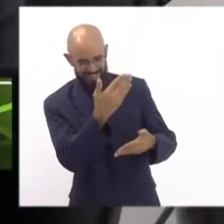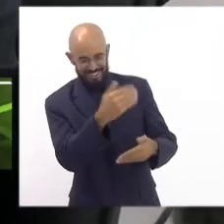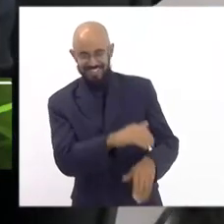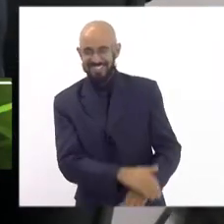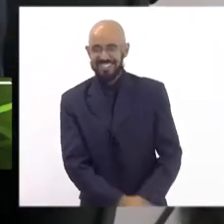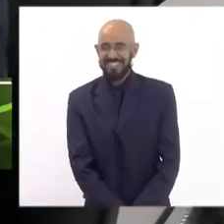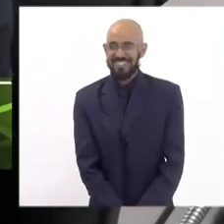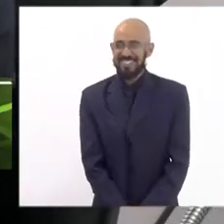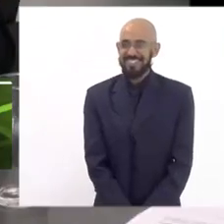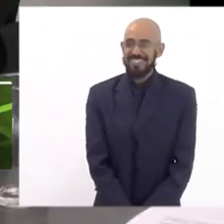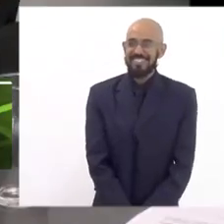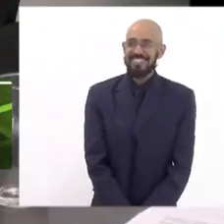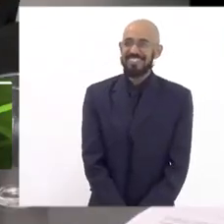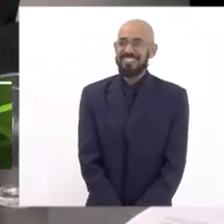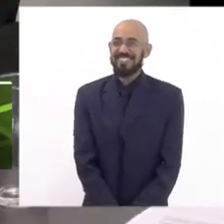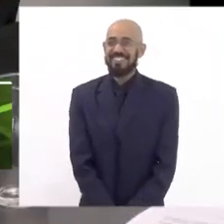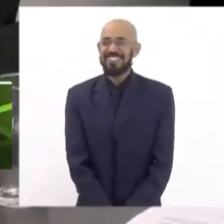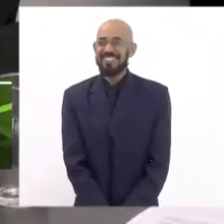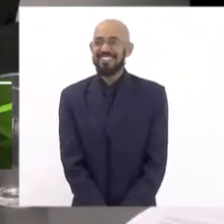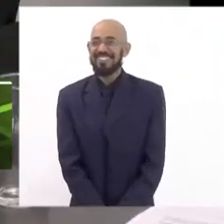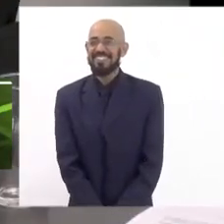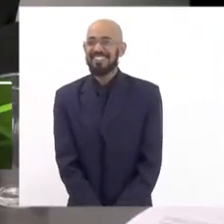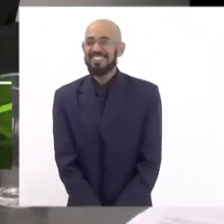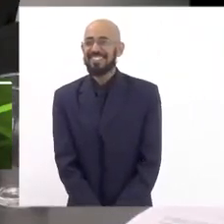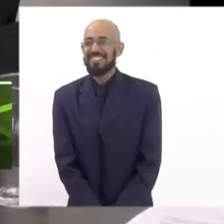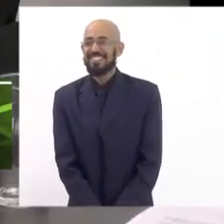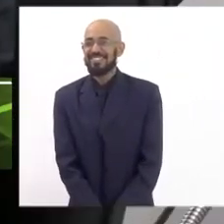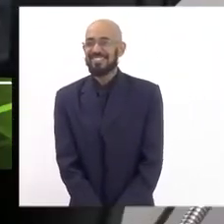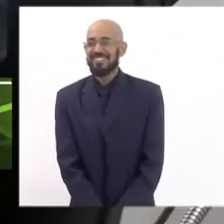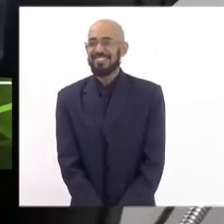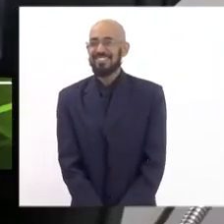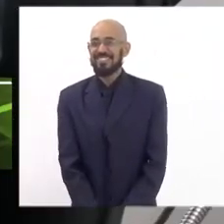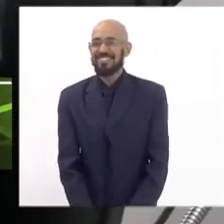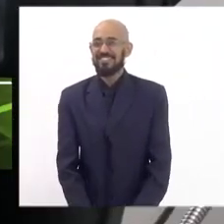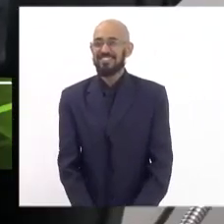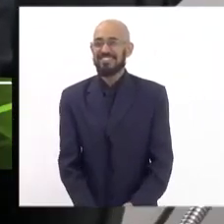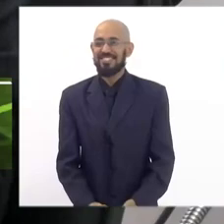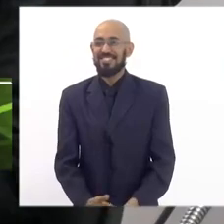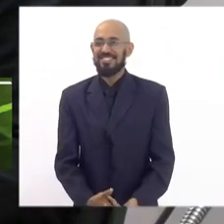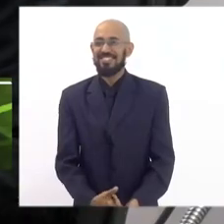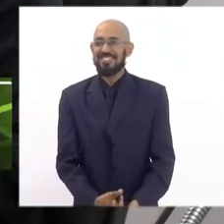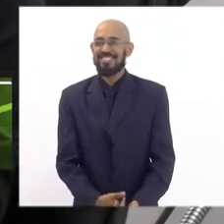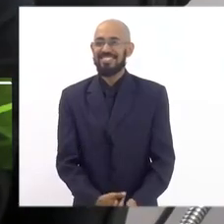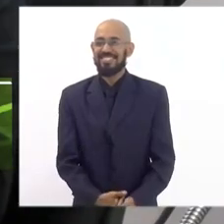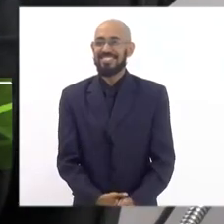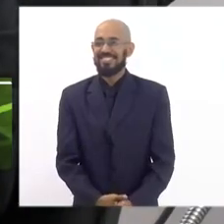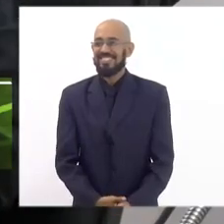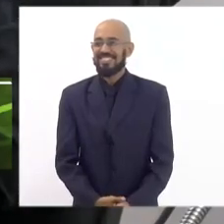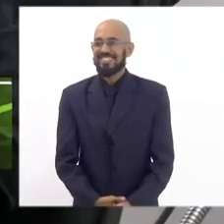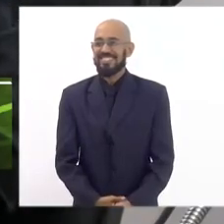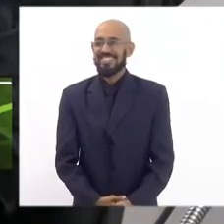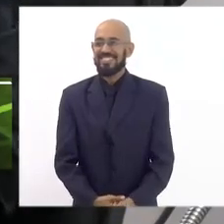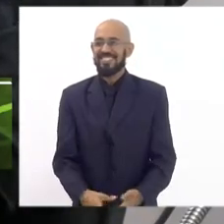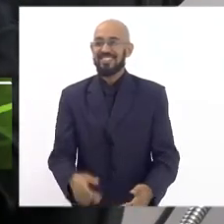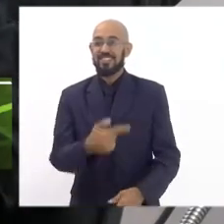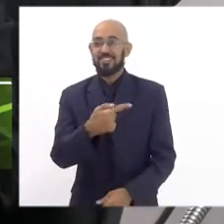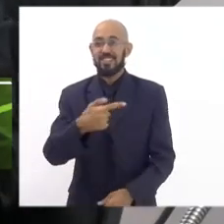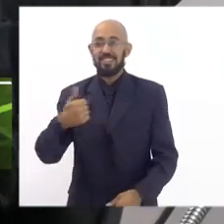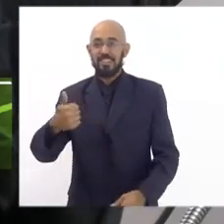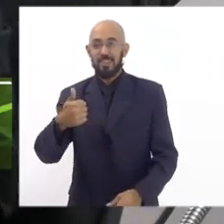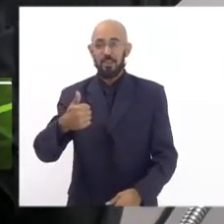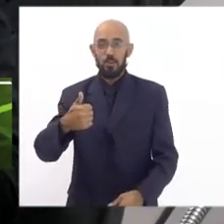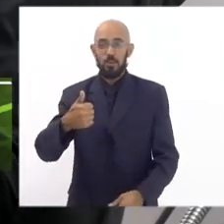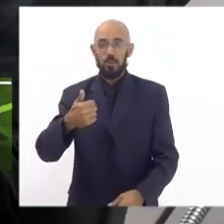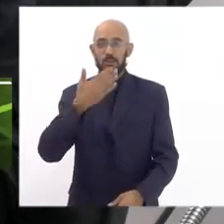agradece. O meu eleitor. Só para não deixar o Amorim sozinho. O próximo é o 71, a pedido do